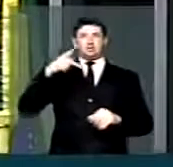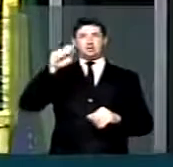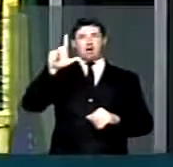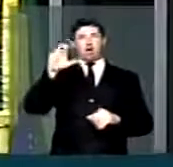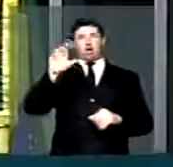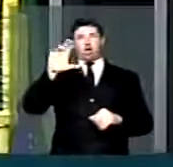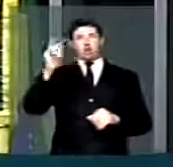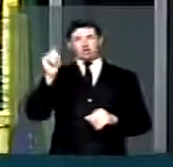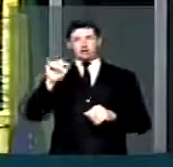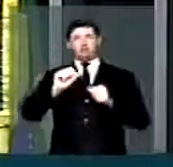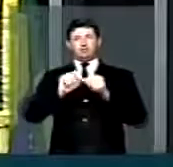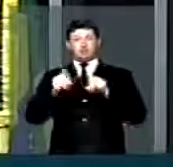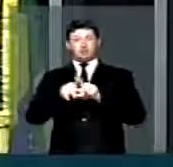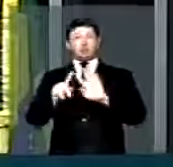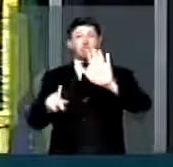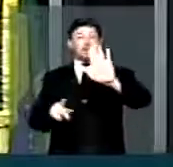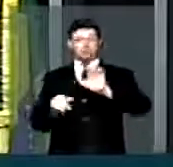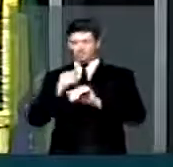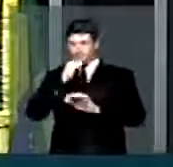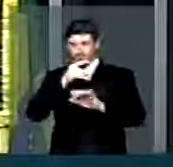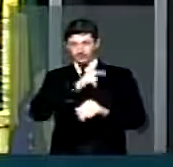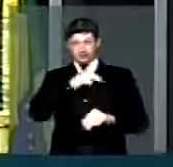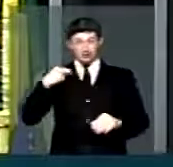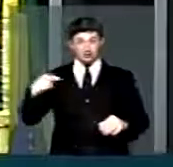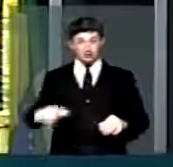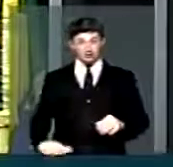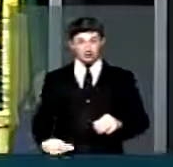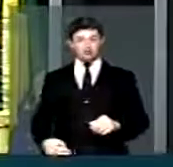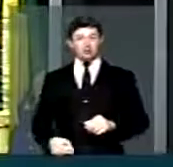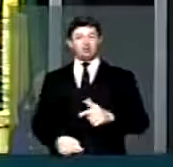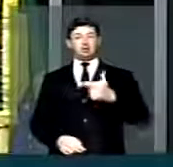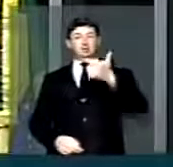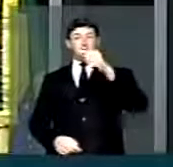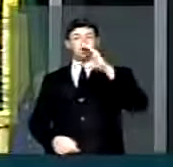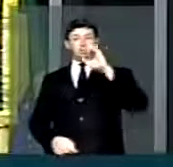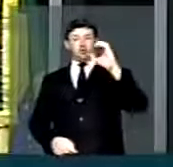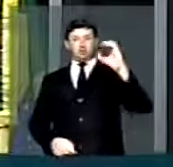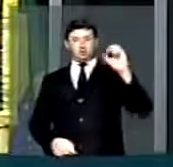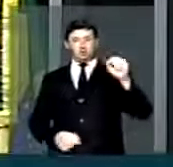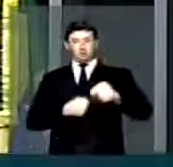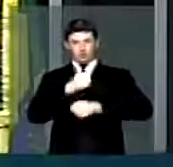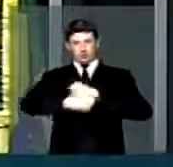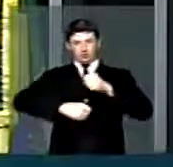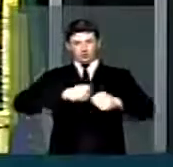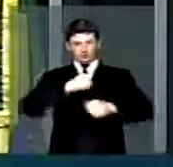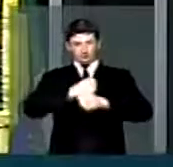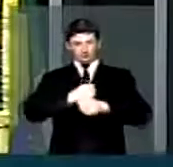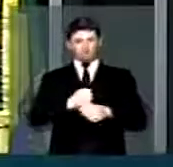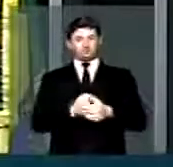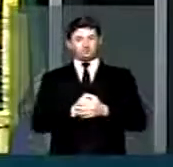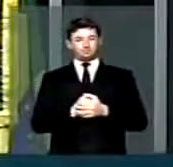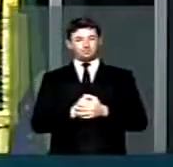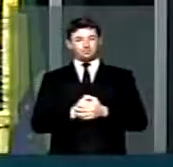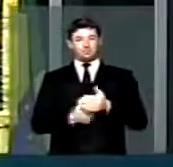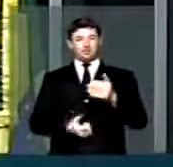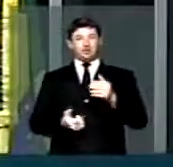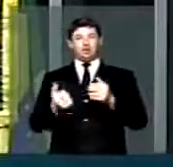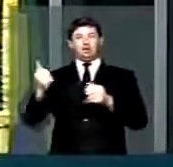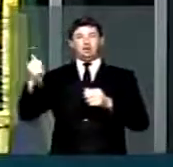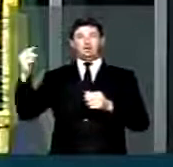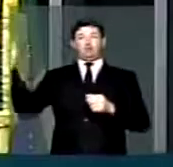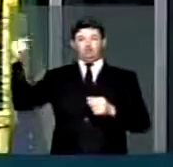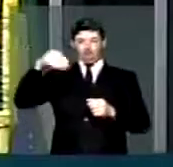época. Mas a China, em 2000, deputado Onofre, a China comprava do